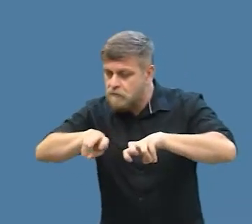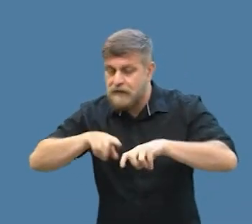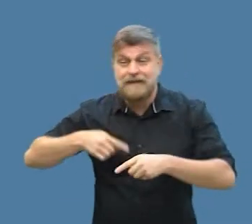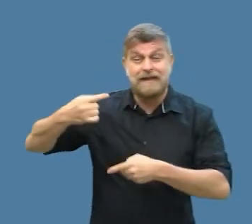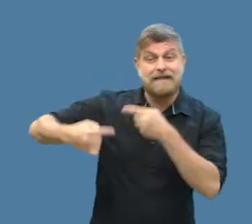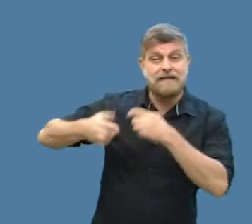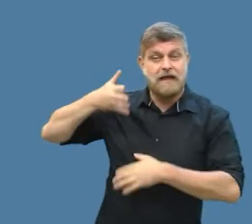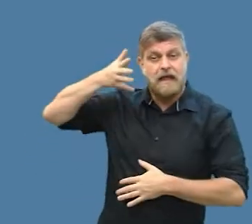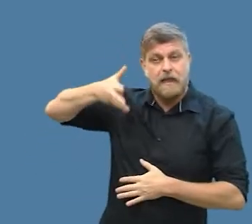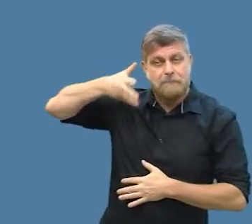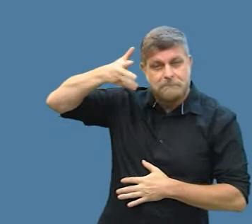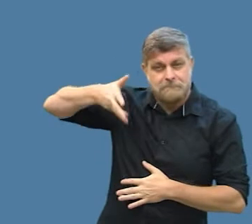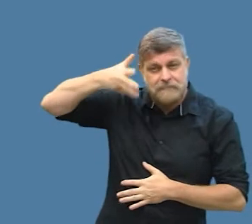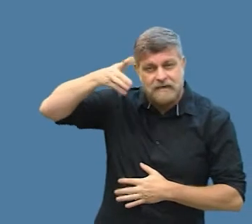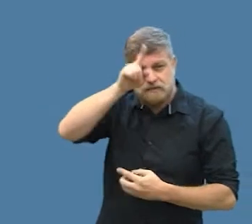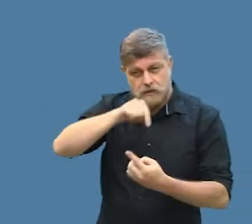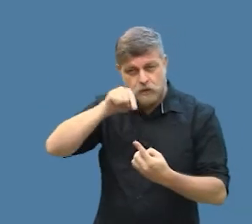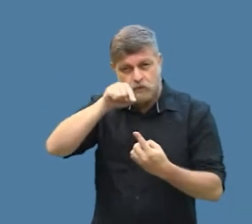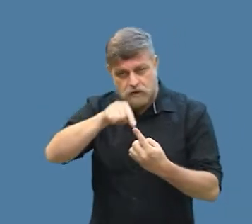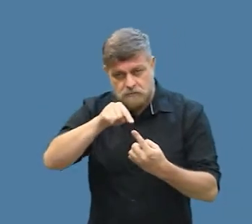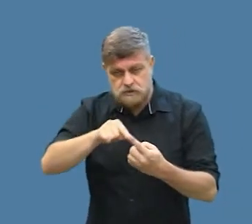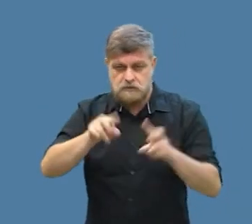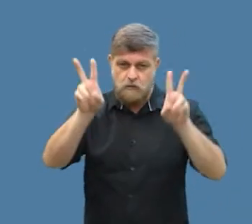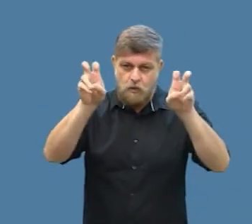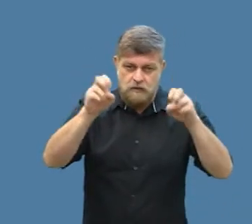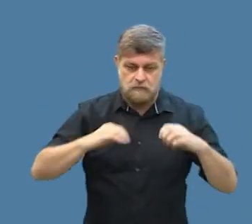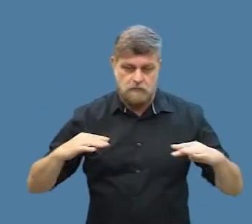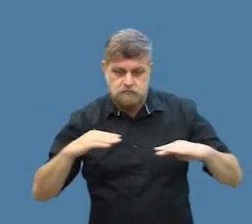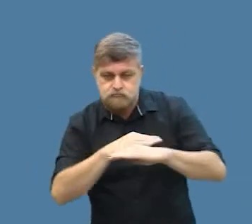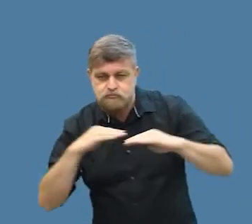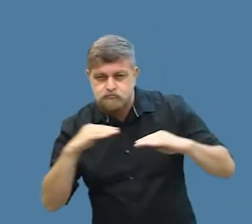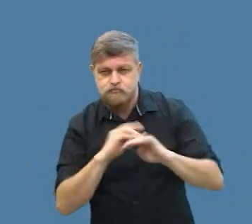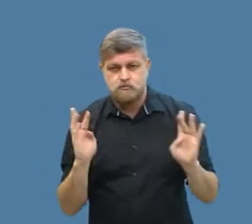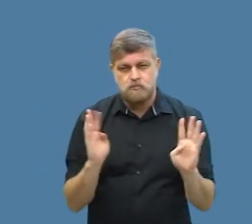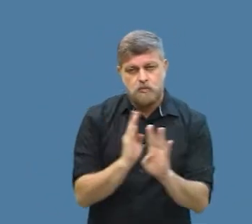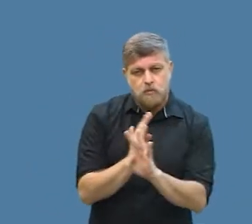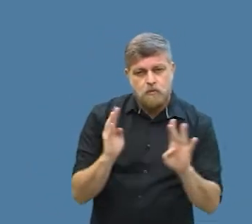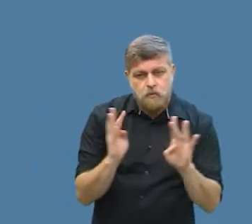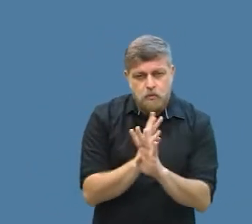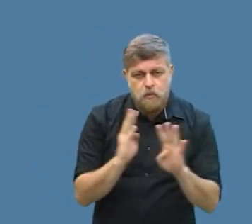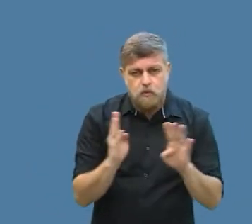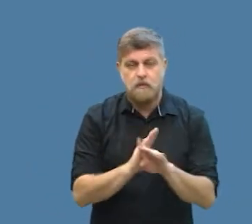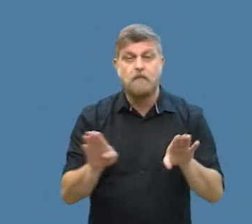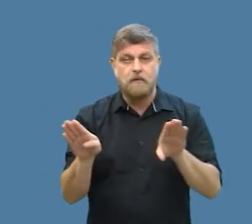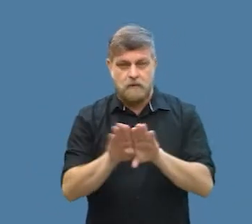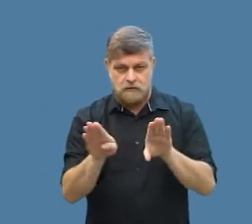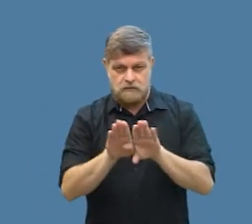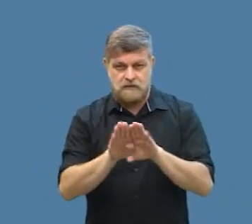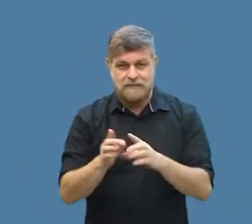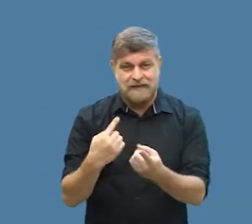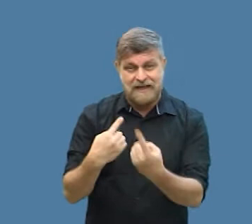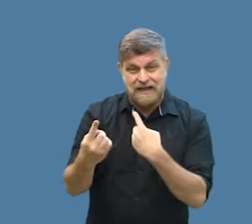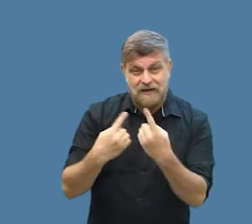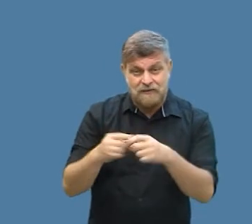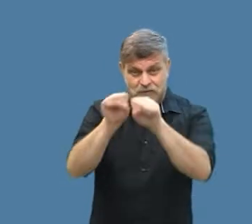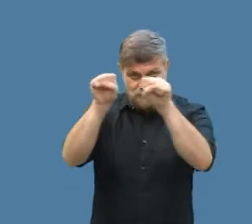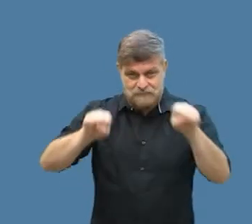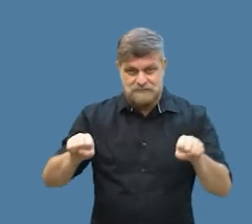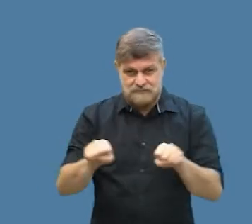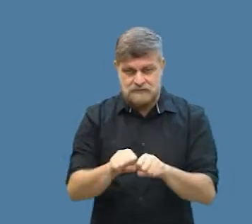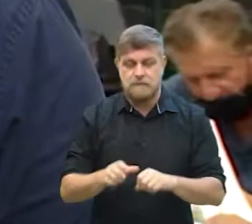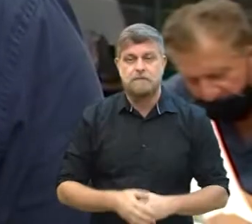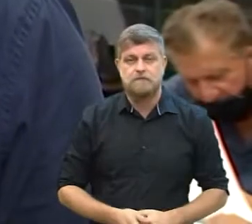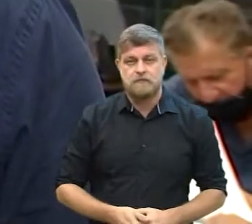levantamentos, debates e palestras que tratem da situação da mobilidade urbana em geral, bem como do sistema viário